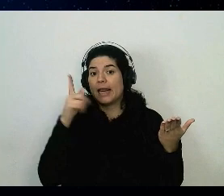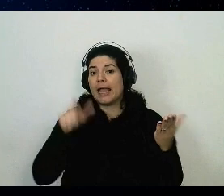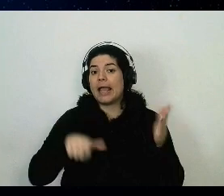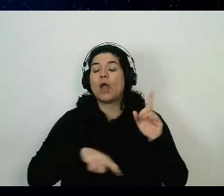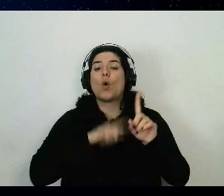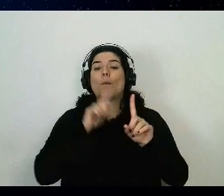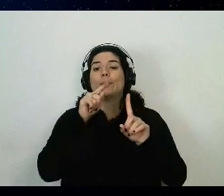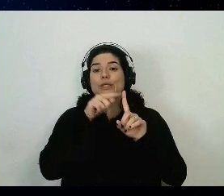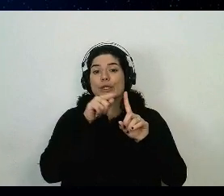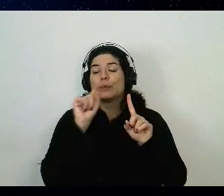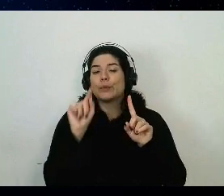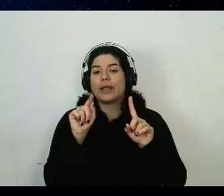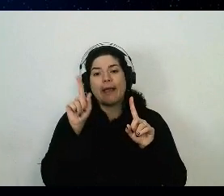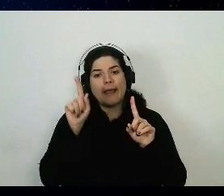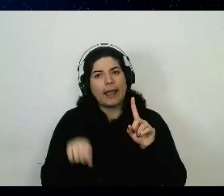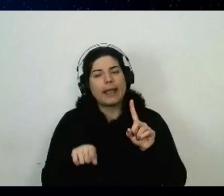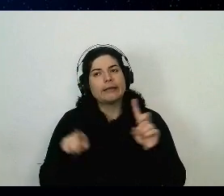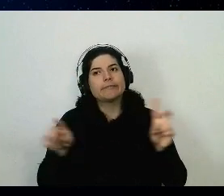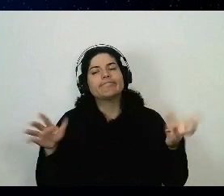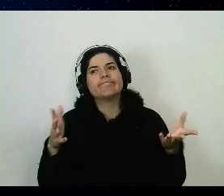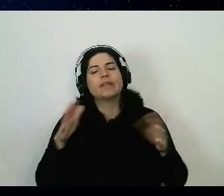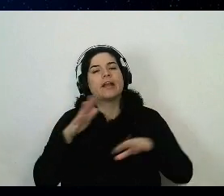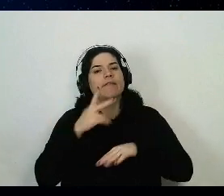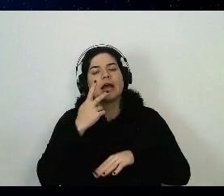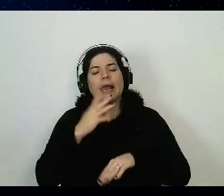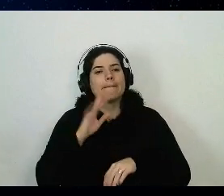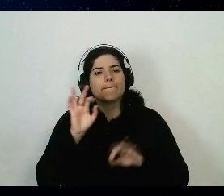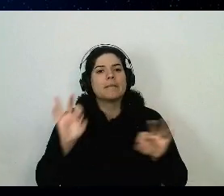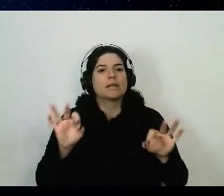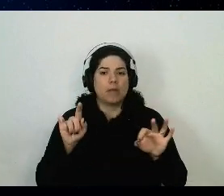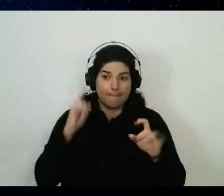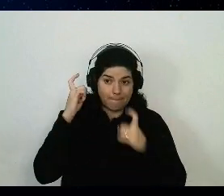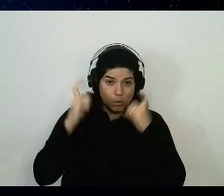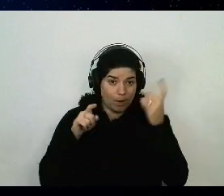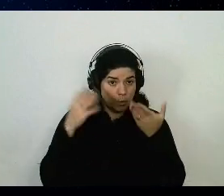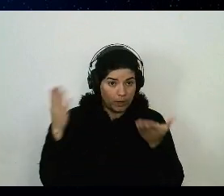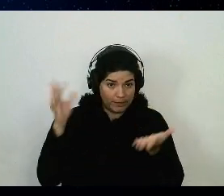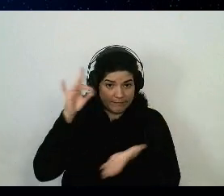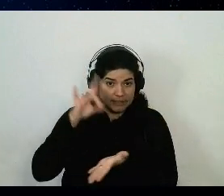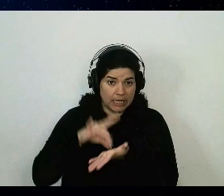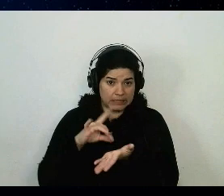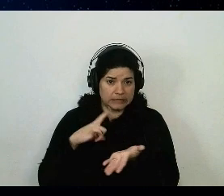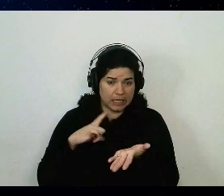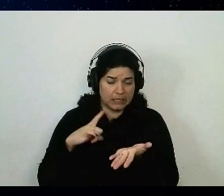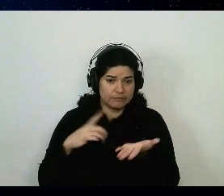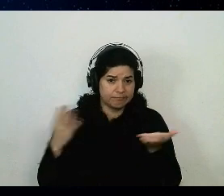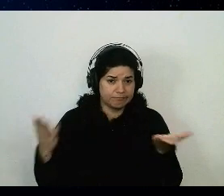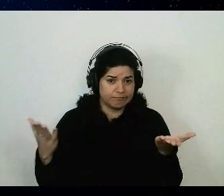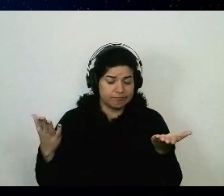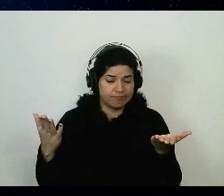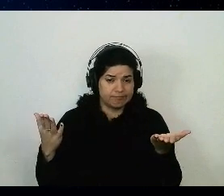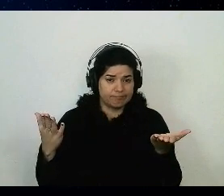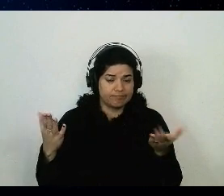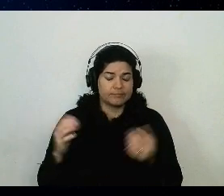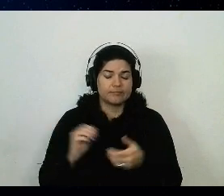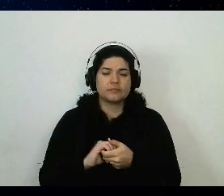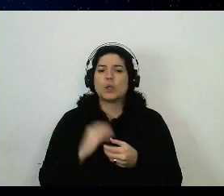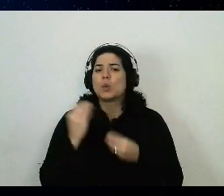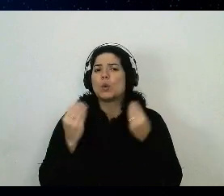muito mais sobre realmente a gente está se importando com o cliente genuinamente na outra ponta? Como é que está a